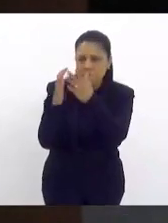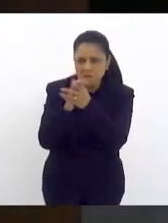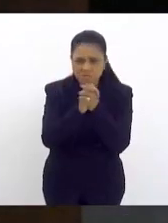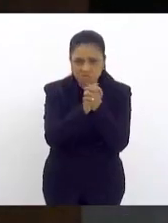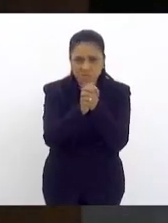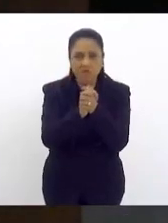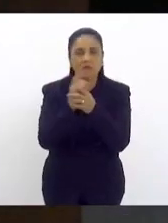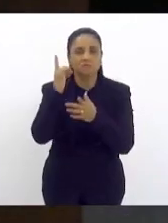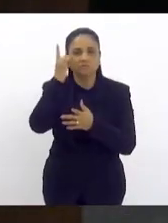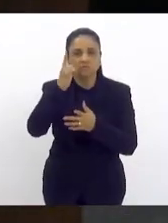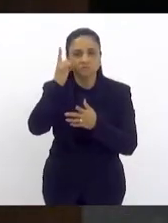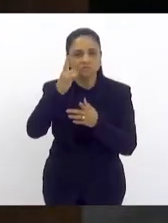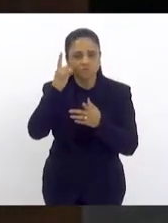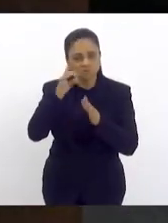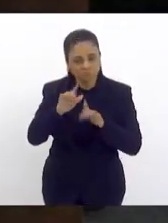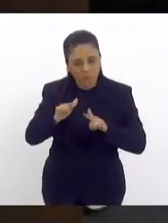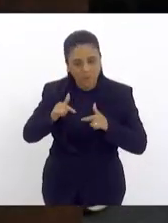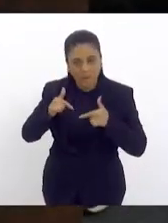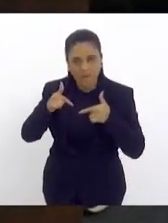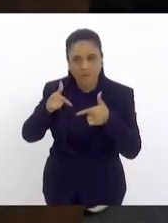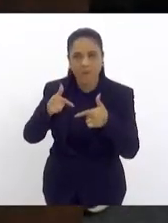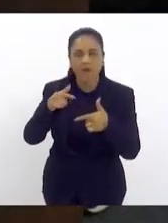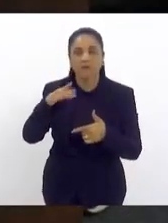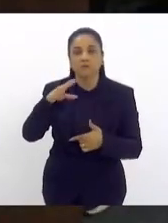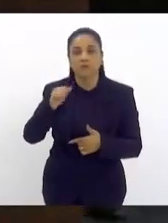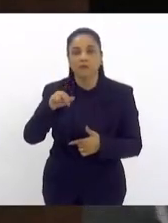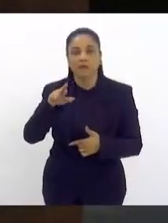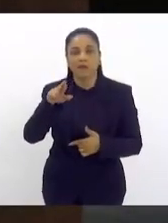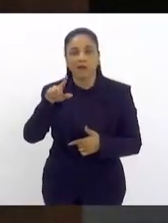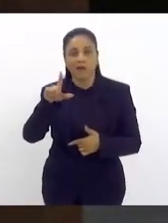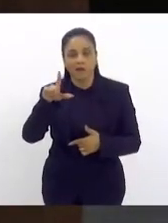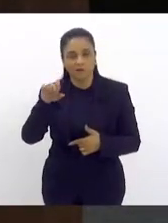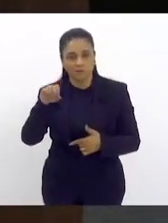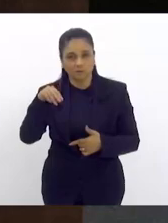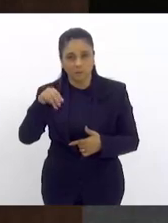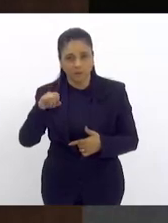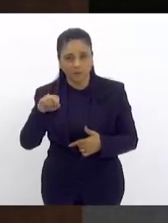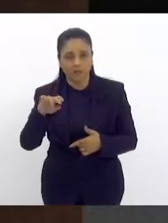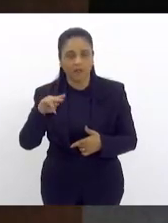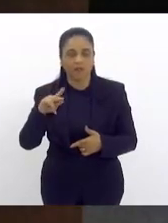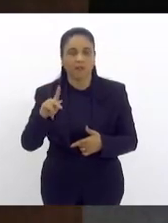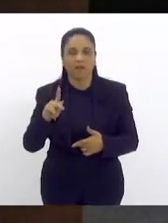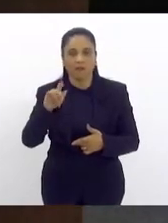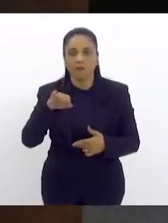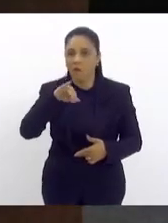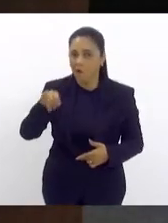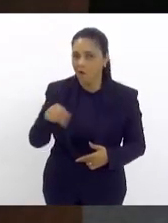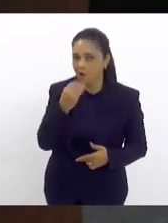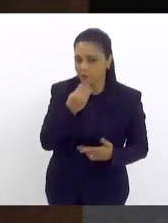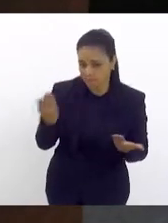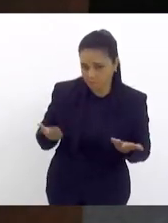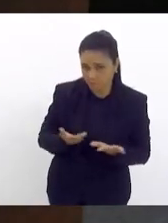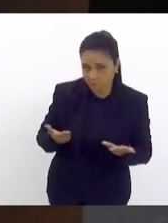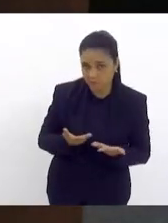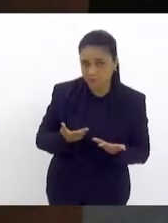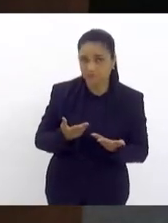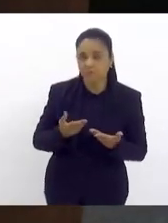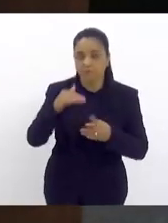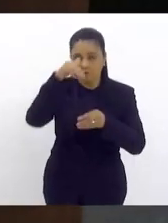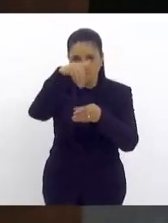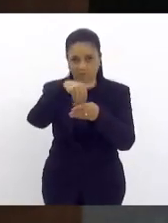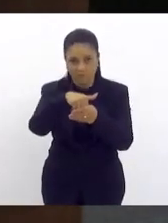iniciativa do deputado Carlos Lima iniciativa E queria aproveitar oportunidade declarando o meu voto favorável